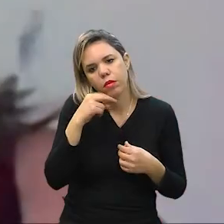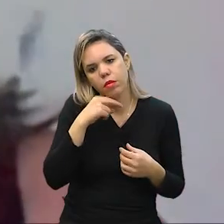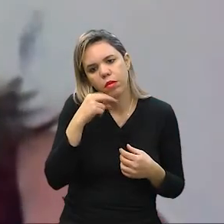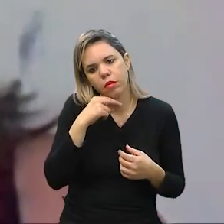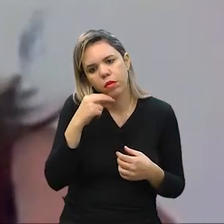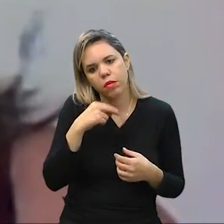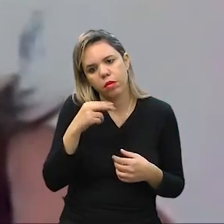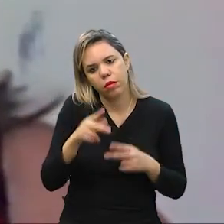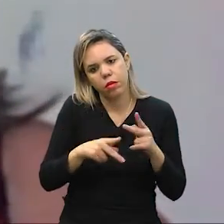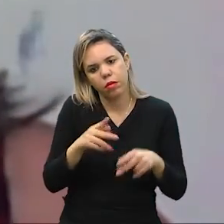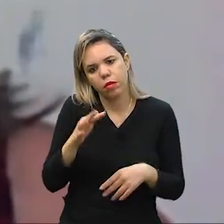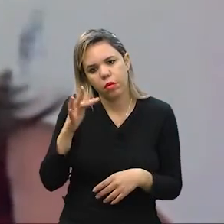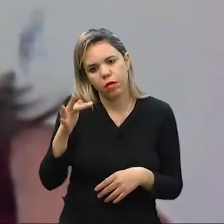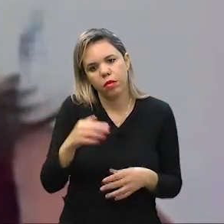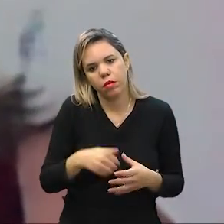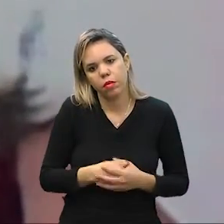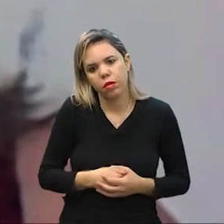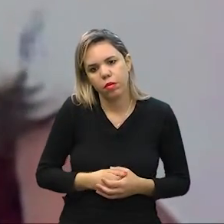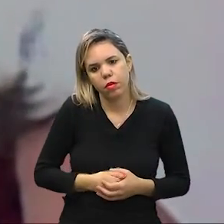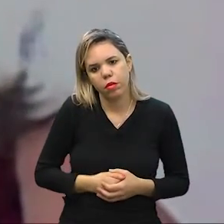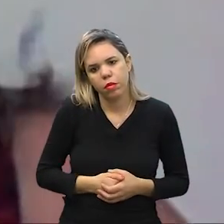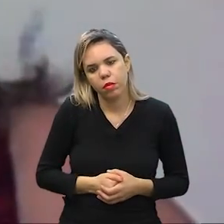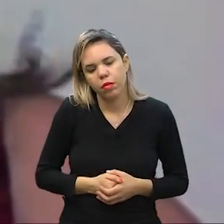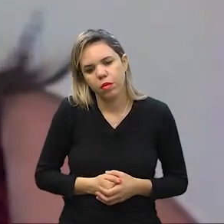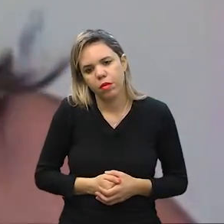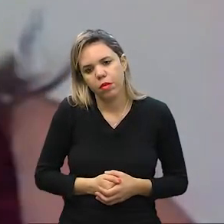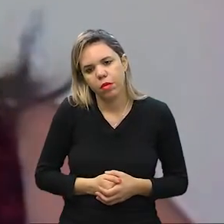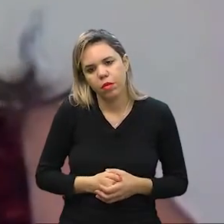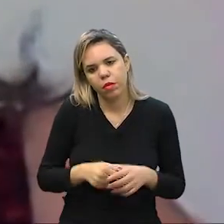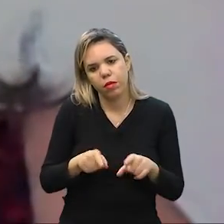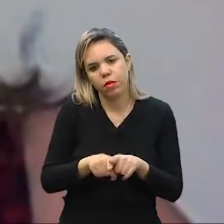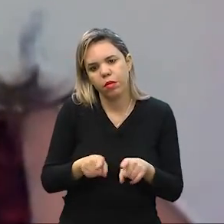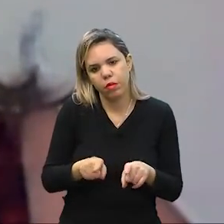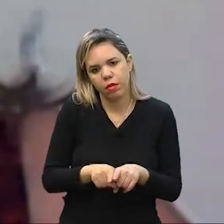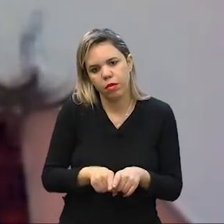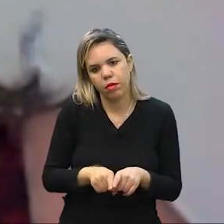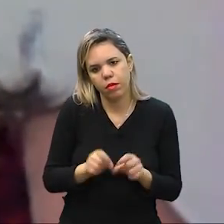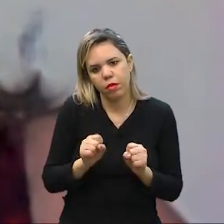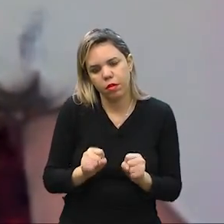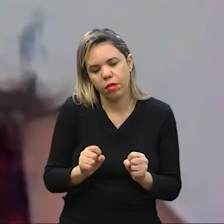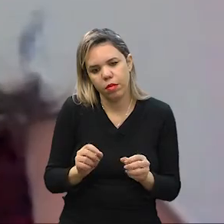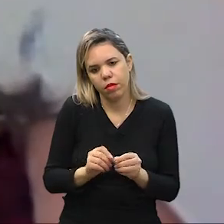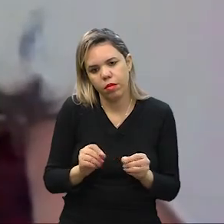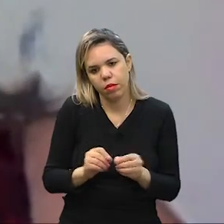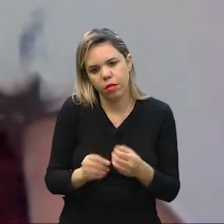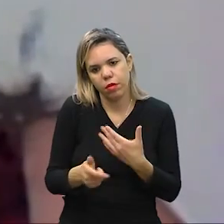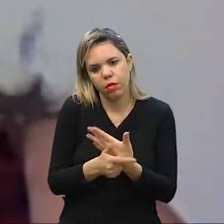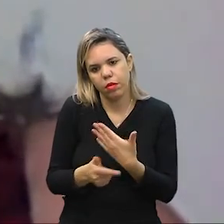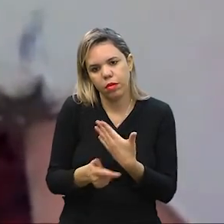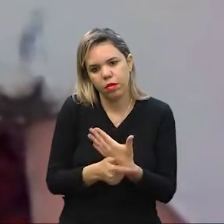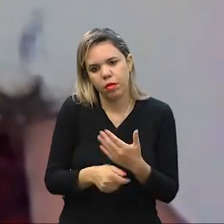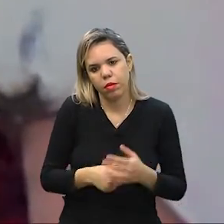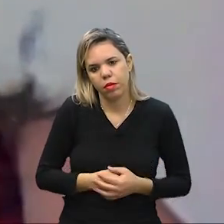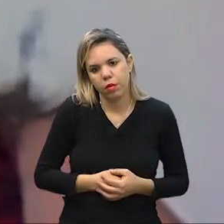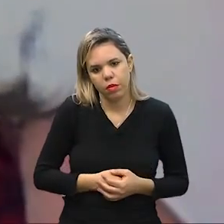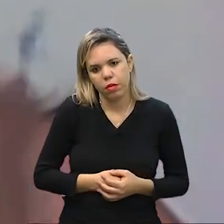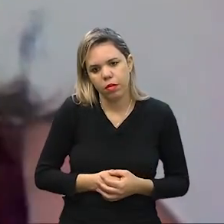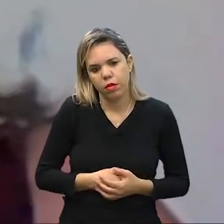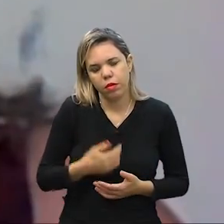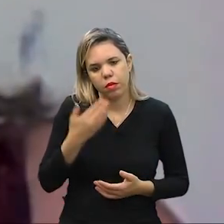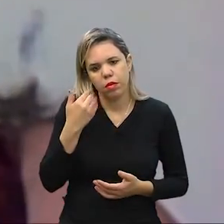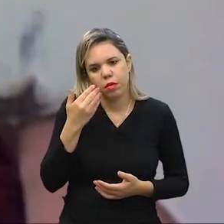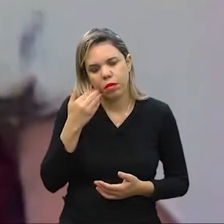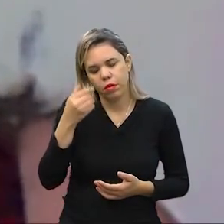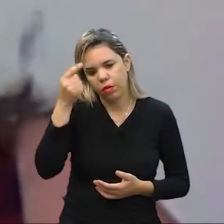para as gerações futuras. E também a gente pode fazer o nosso papel de consumos